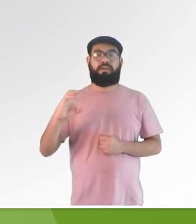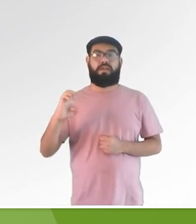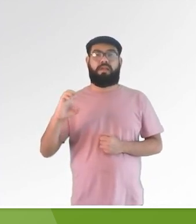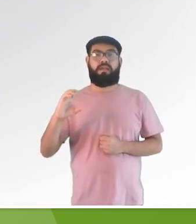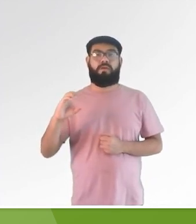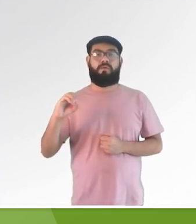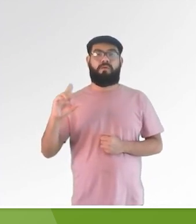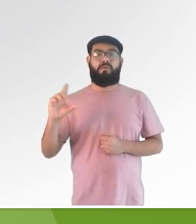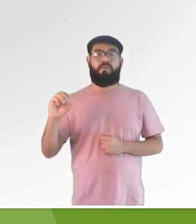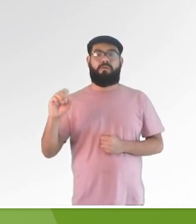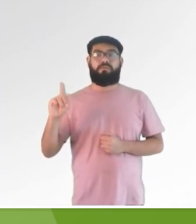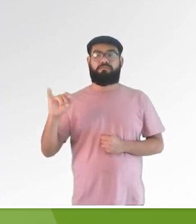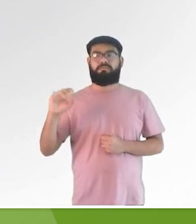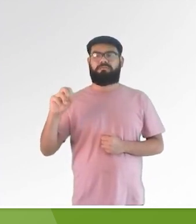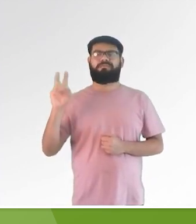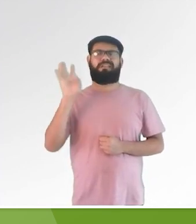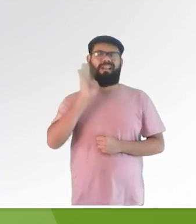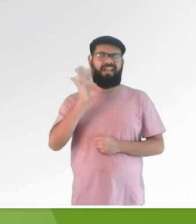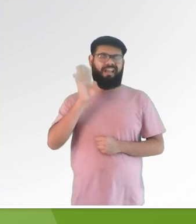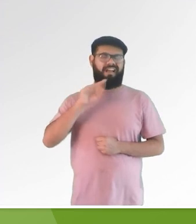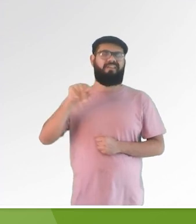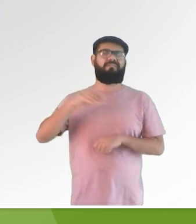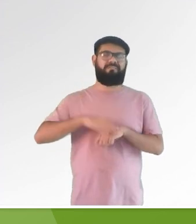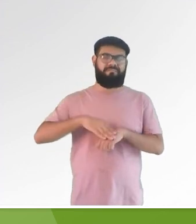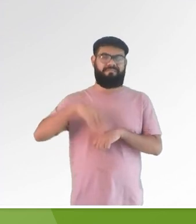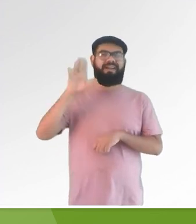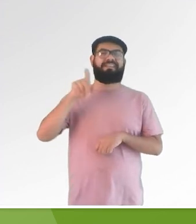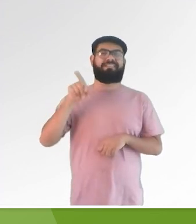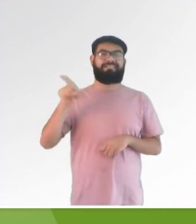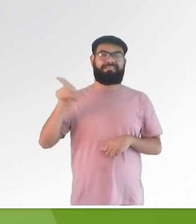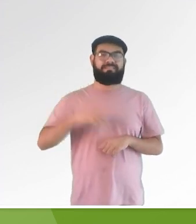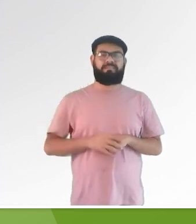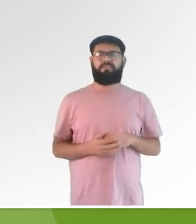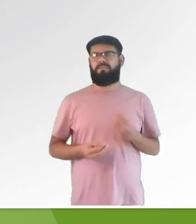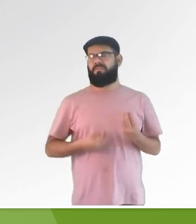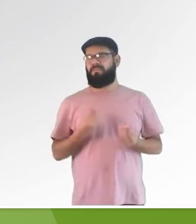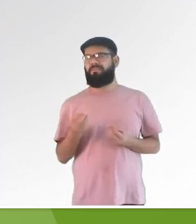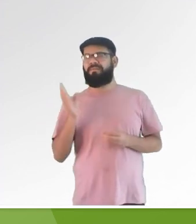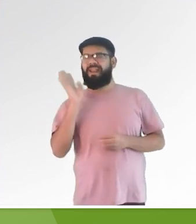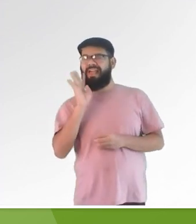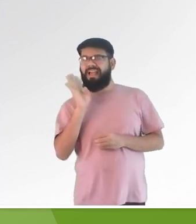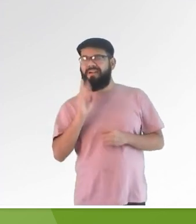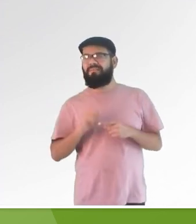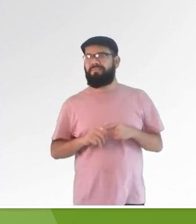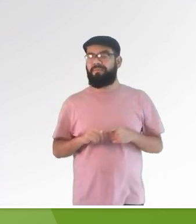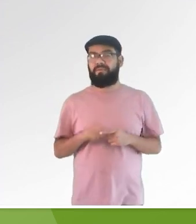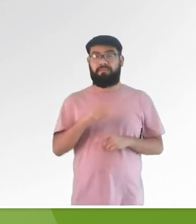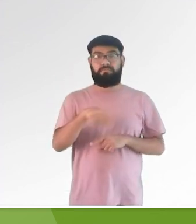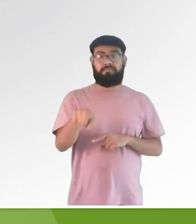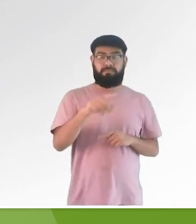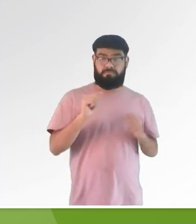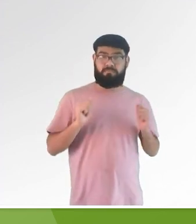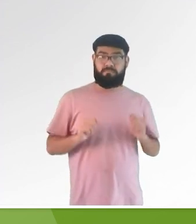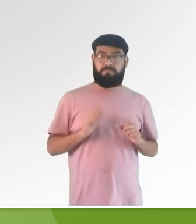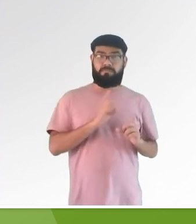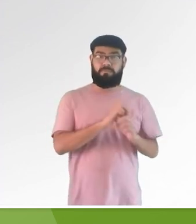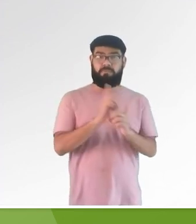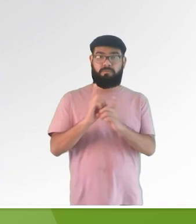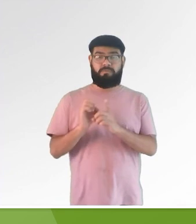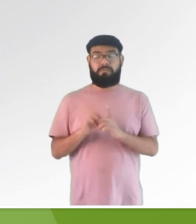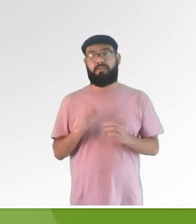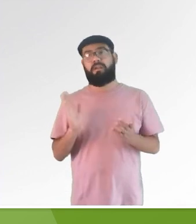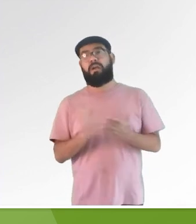Mas como assim, professora? Por que é o mais legal? Vocês podem encontrar em alguns livros ou alguém que